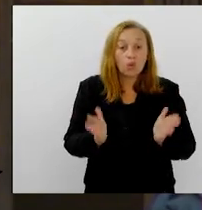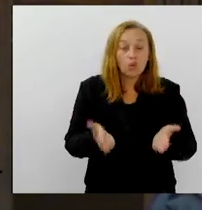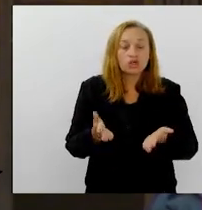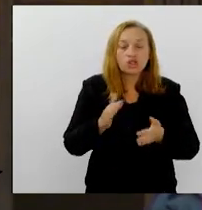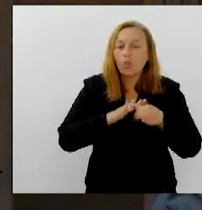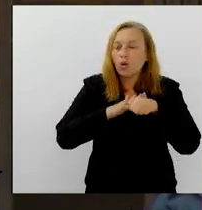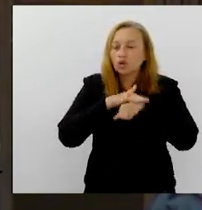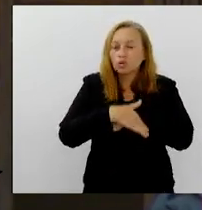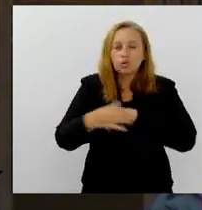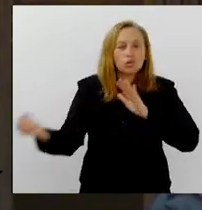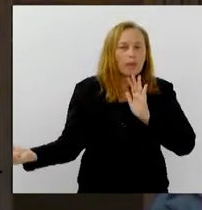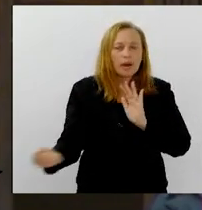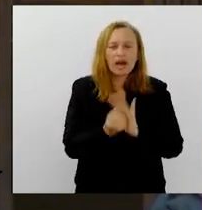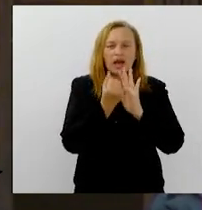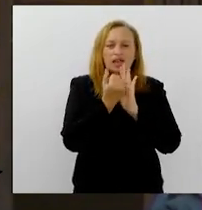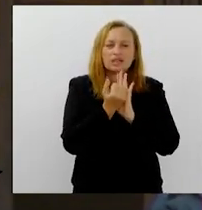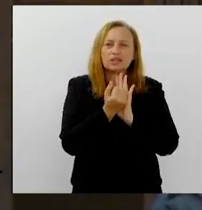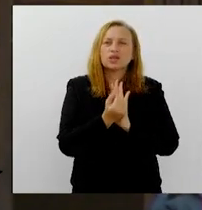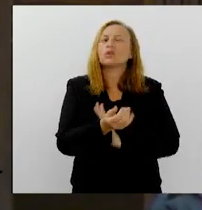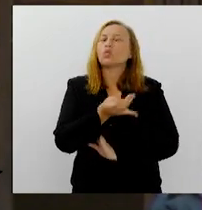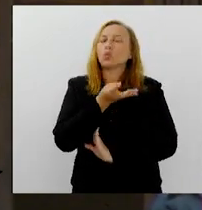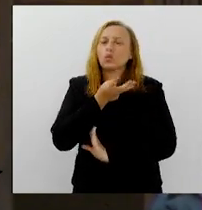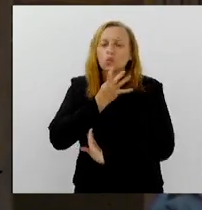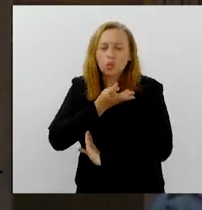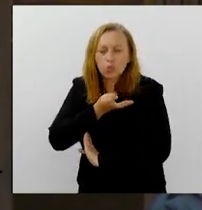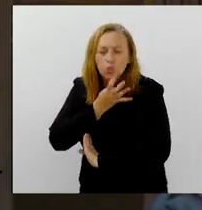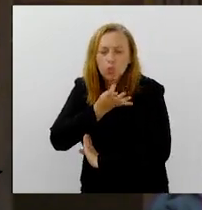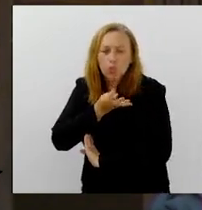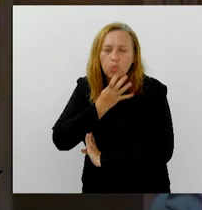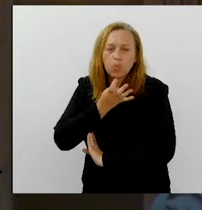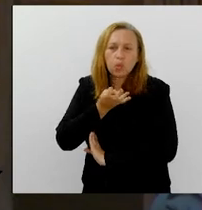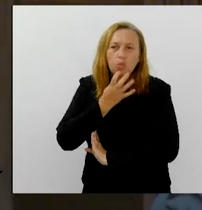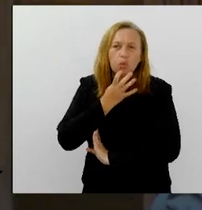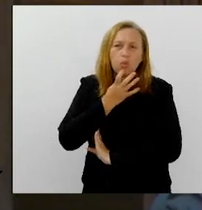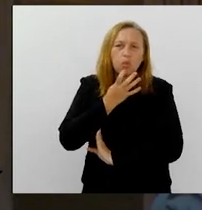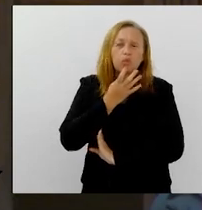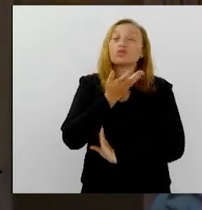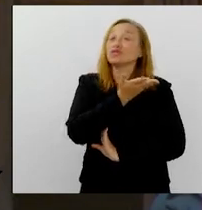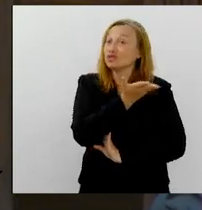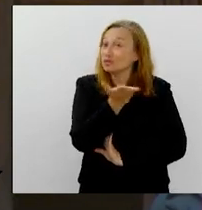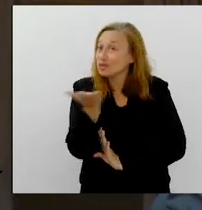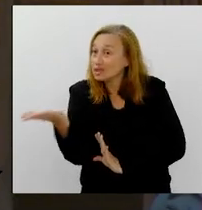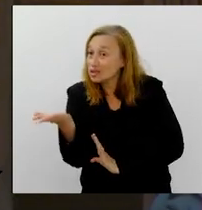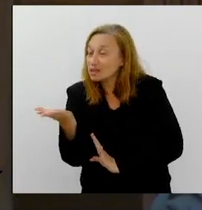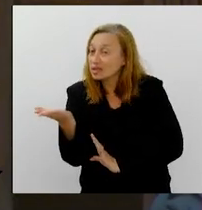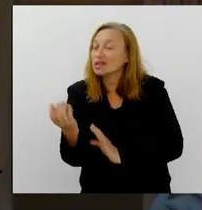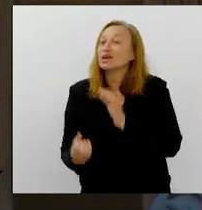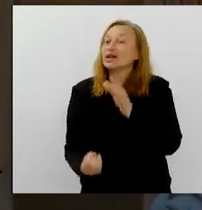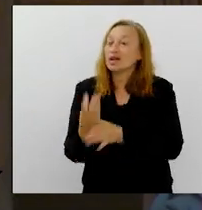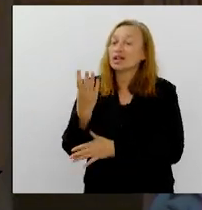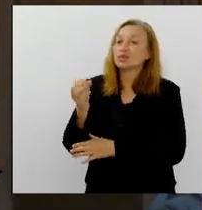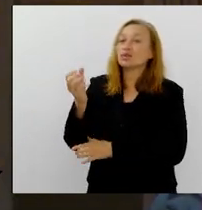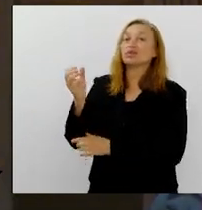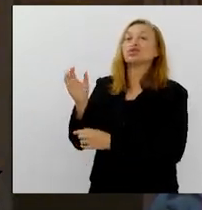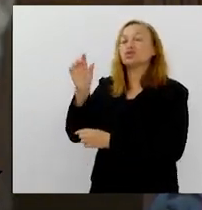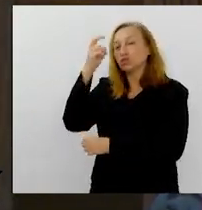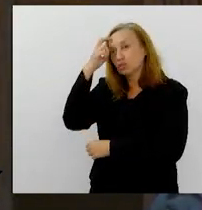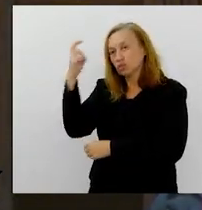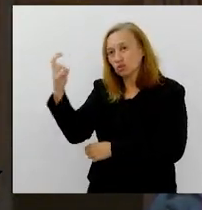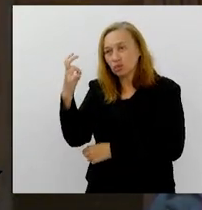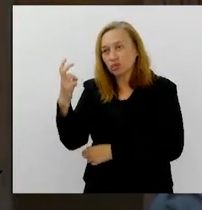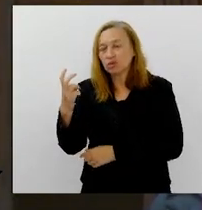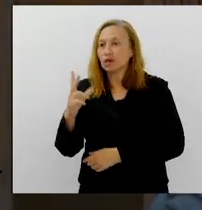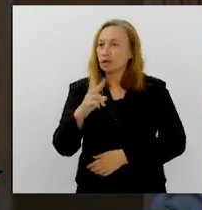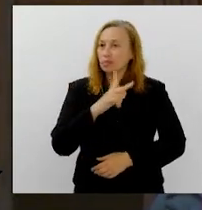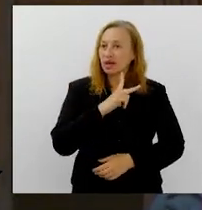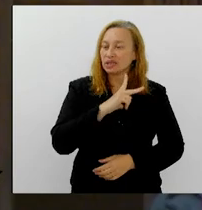noite marcada pelo reconhecimento de vocês, fazedores de cultura, sejam individuais,